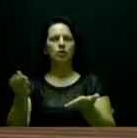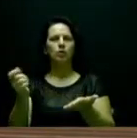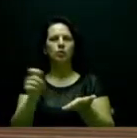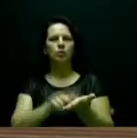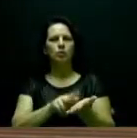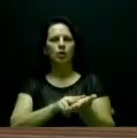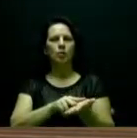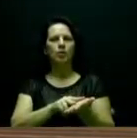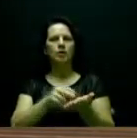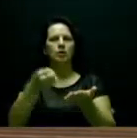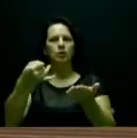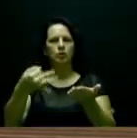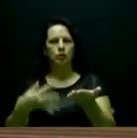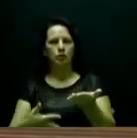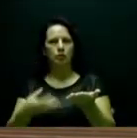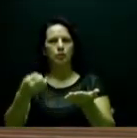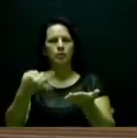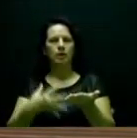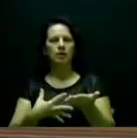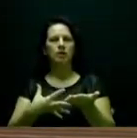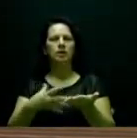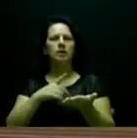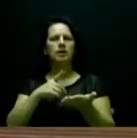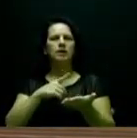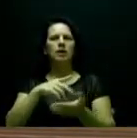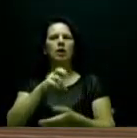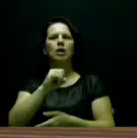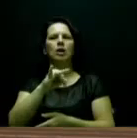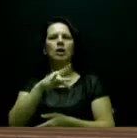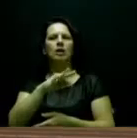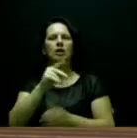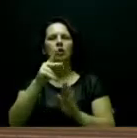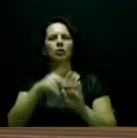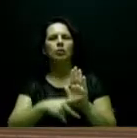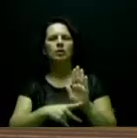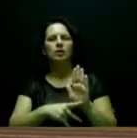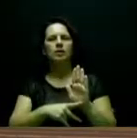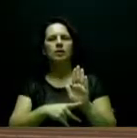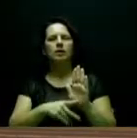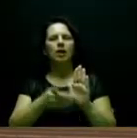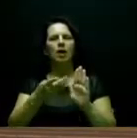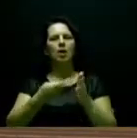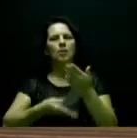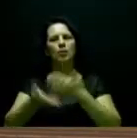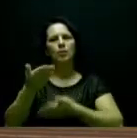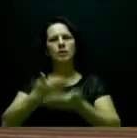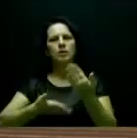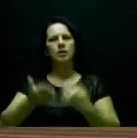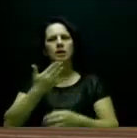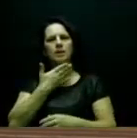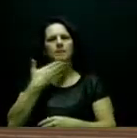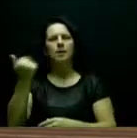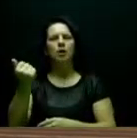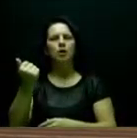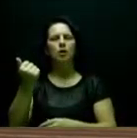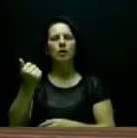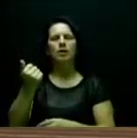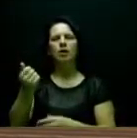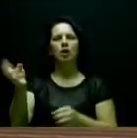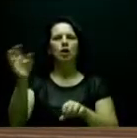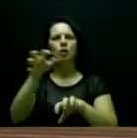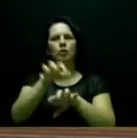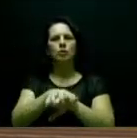propositura, em mensagem explicativa, alega, em síntese, que o projeto visa a proporcionar melhor desenvolvimento e maior